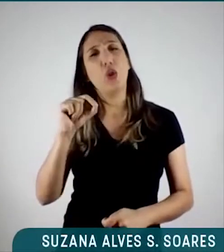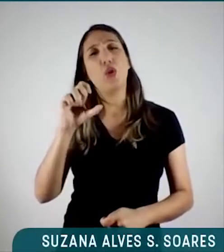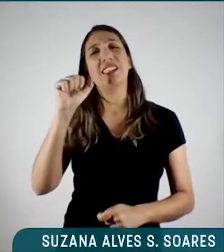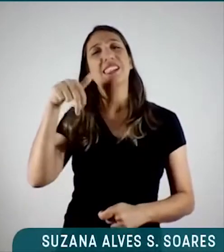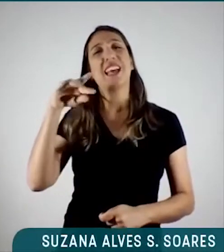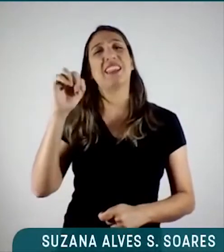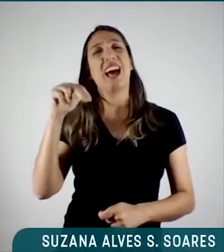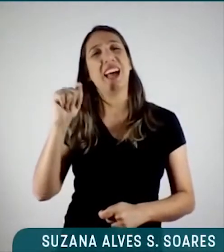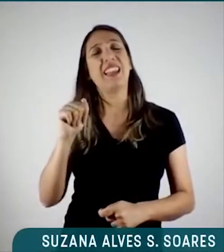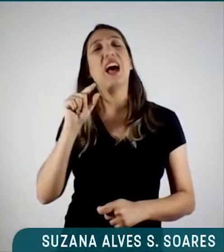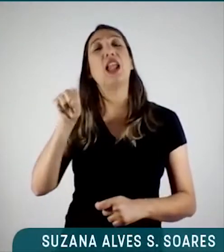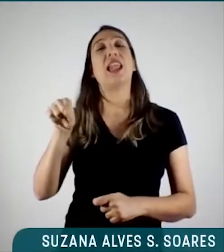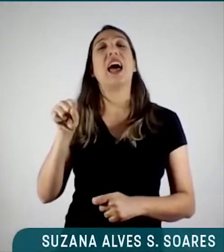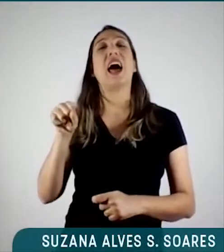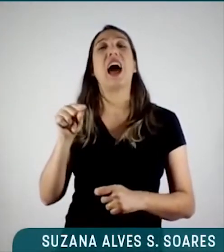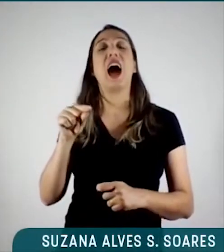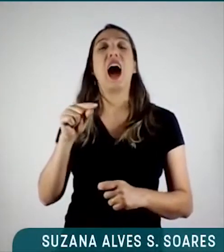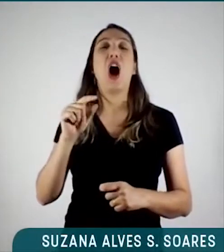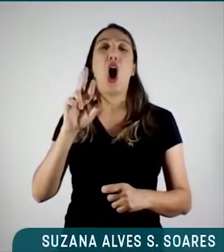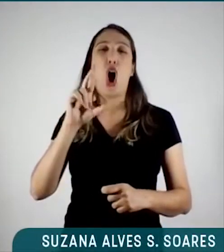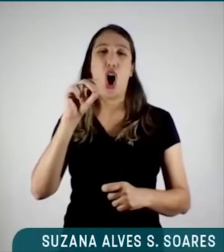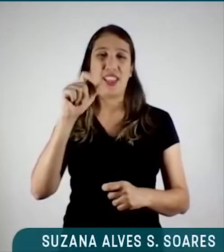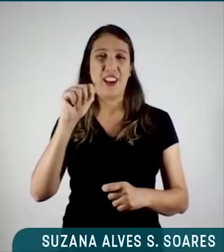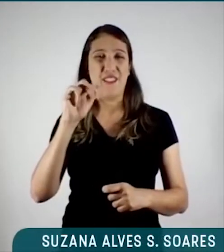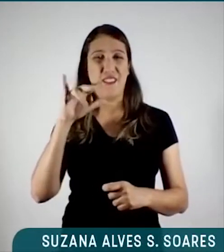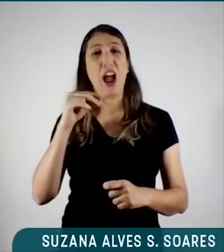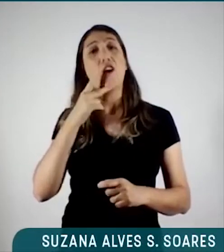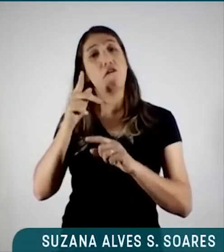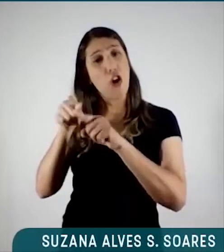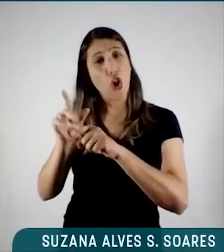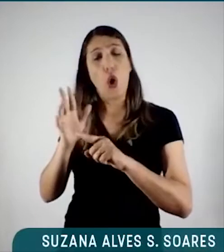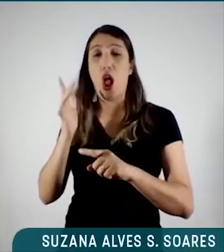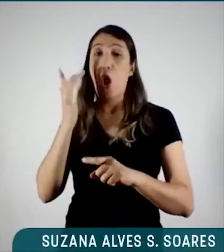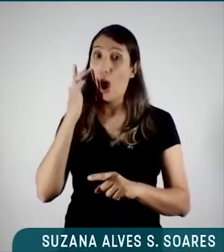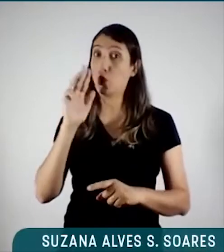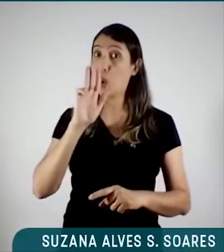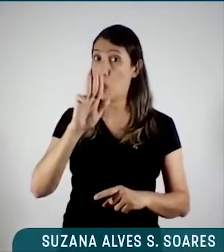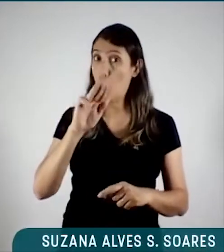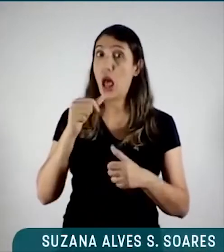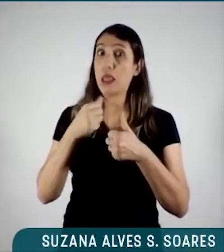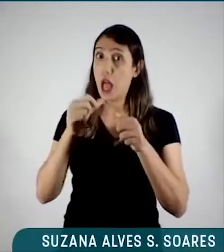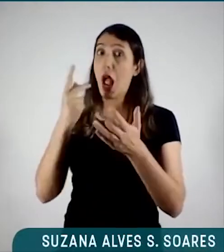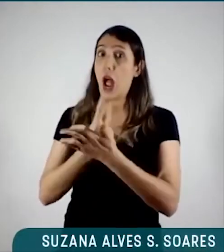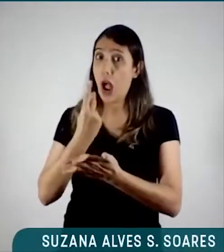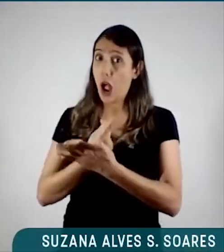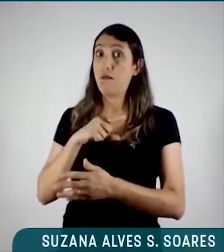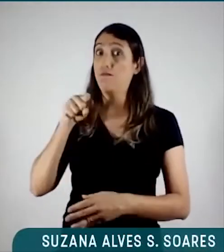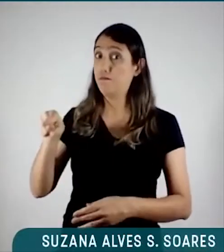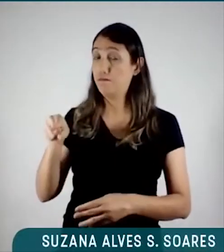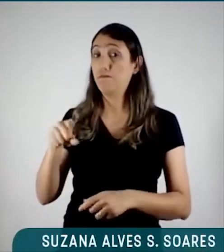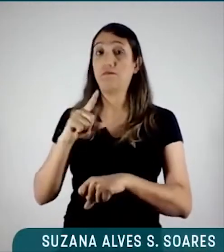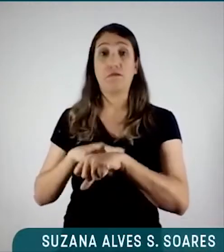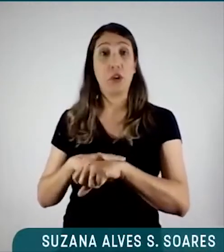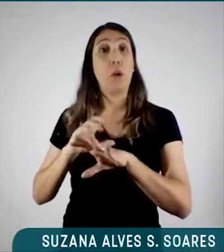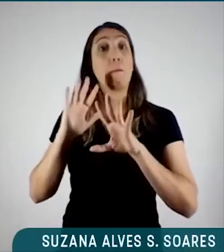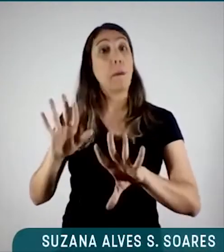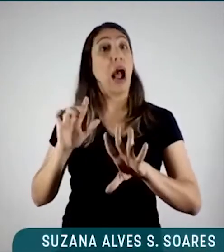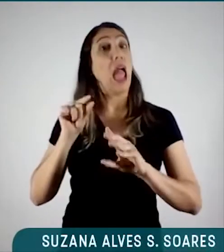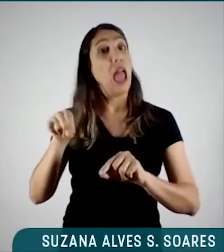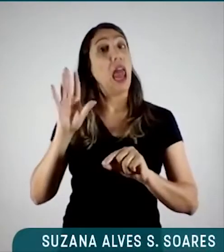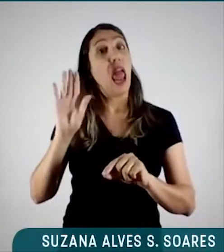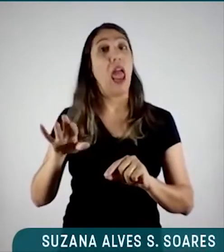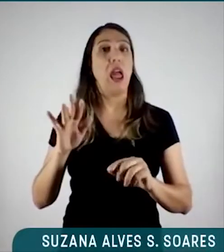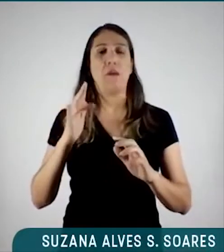Roda Viva, e ele defendeu a Frente Ampla e disse textualmente: eu acho que o Lula está errado neste caso, mas enquanto ele for uma entidade que paira acima